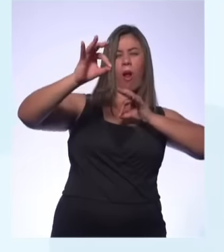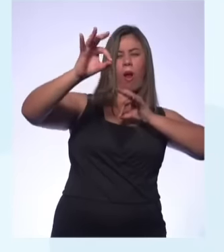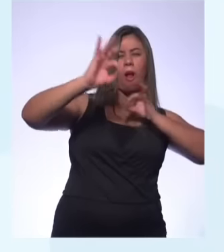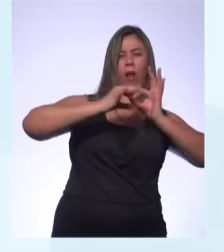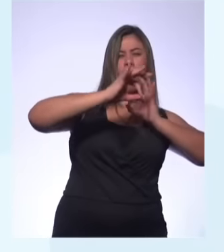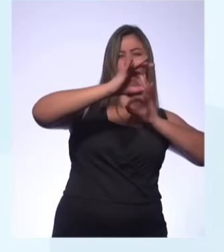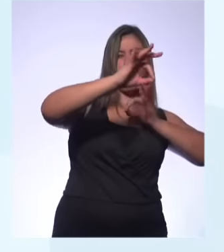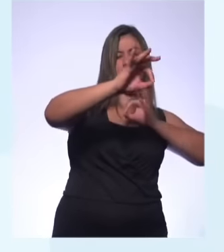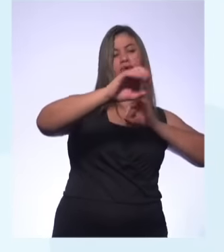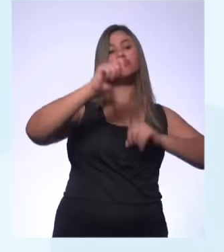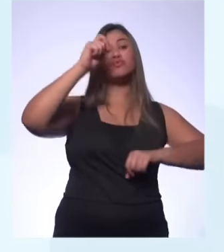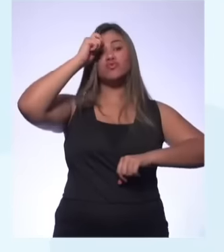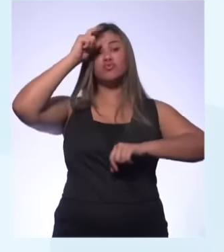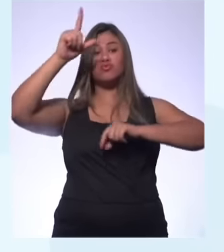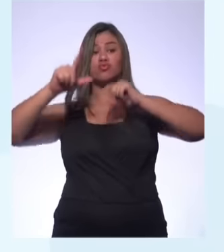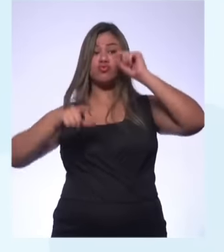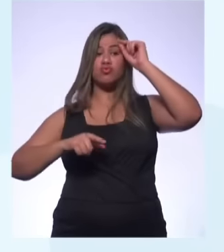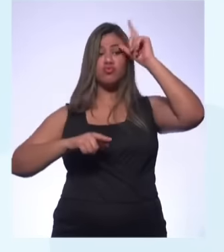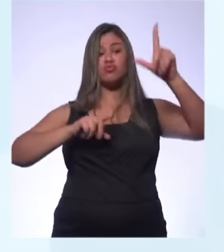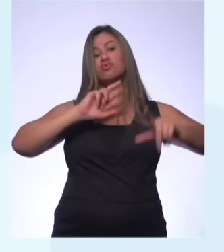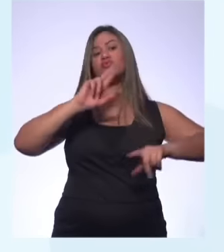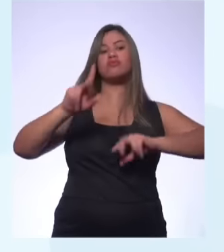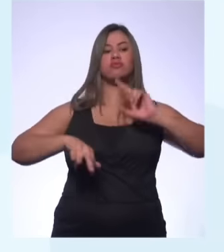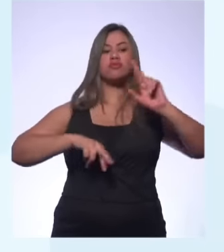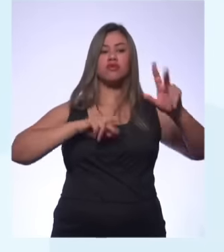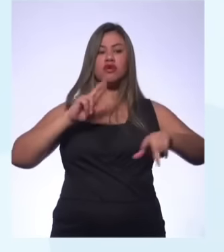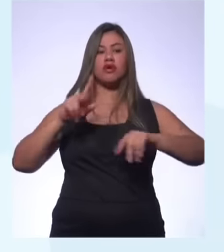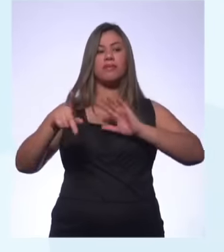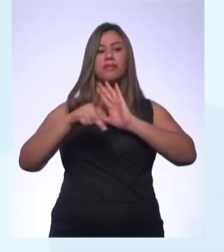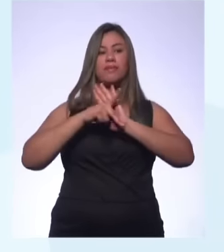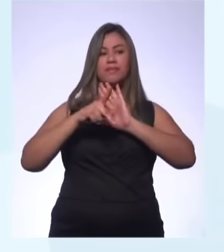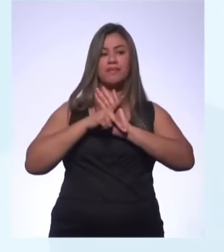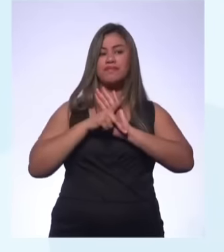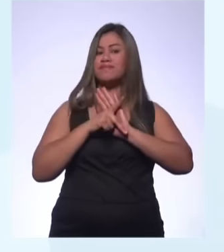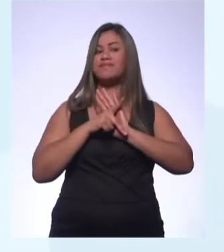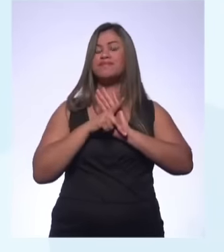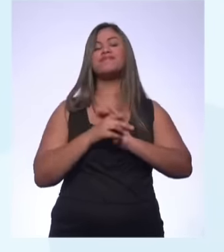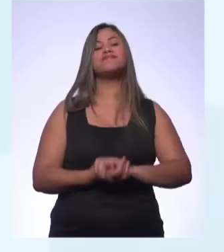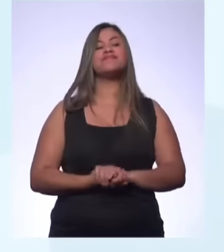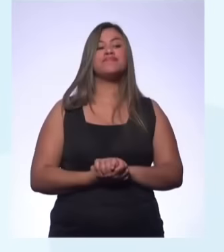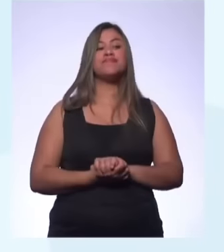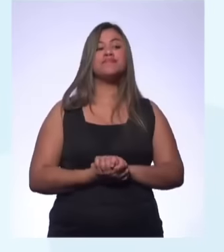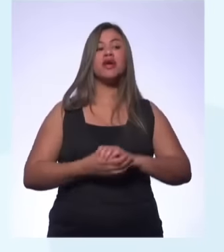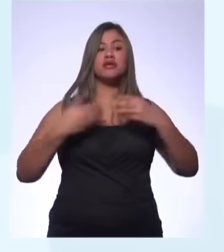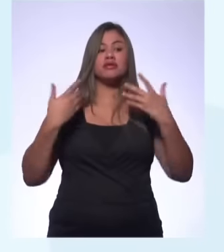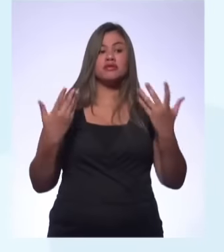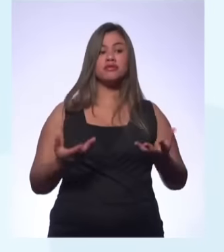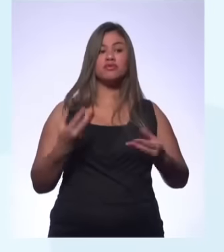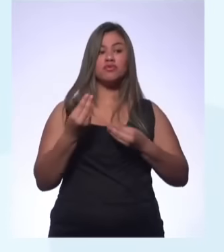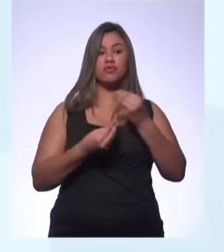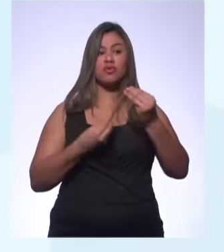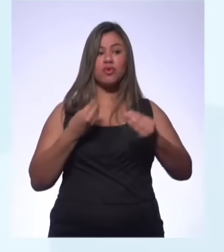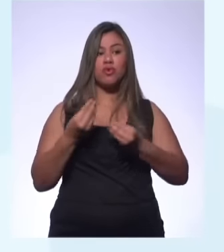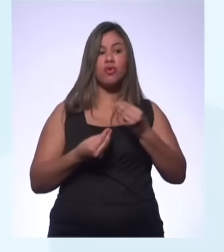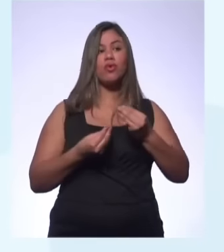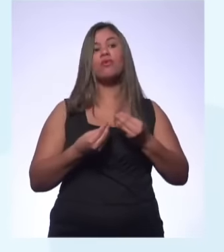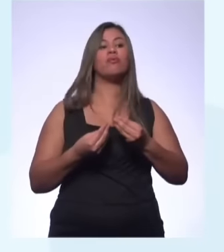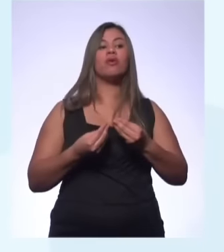e com culturas muito diferentes das suas. Assim, o relato que ganhou